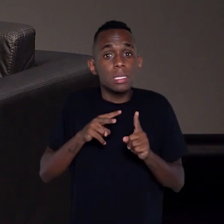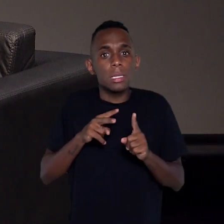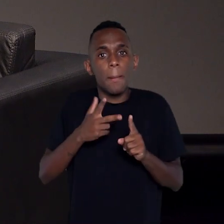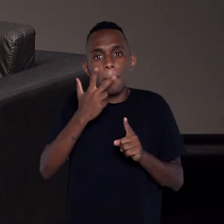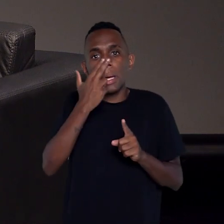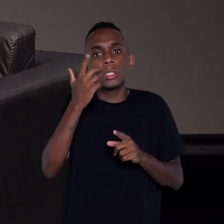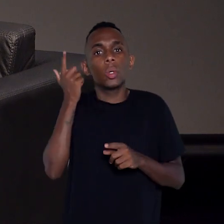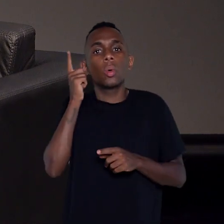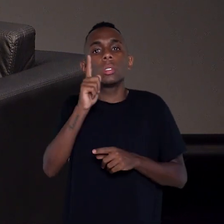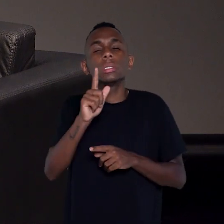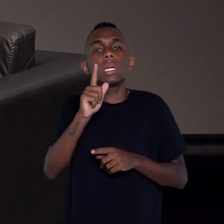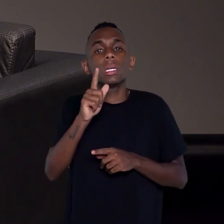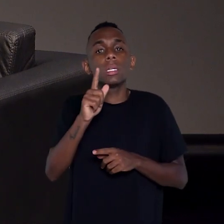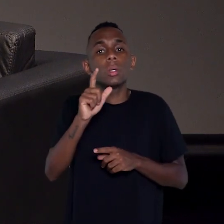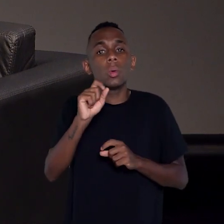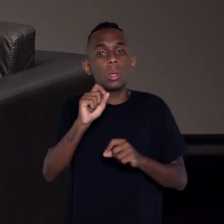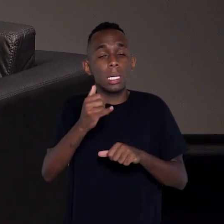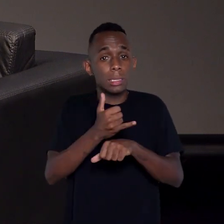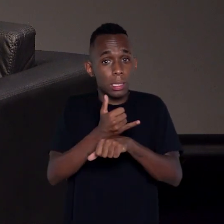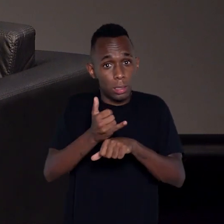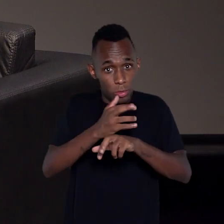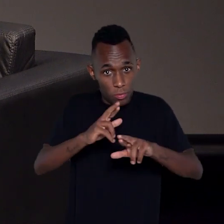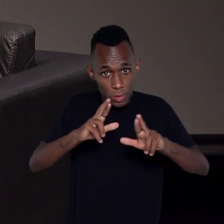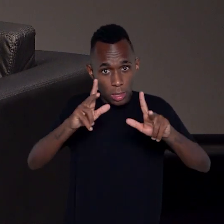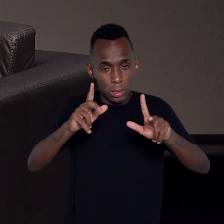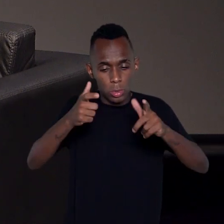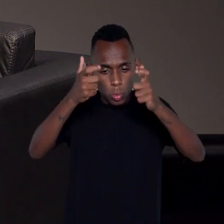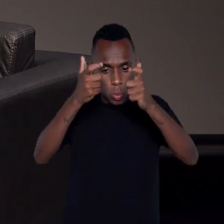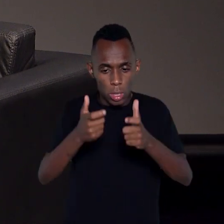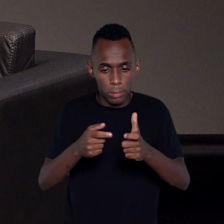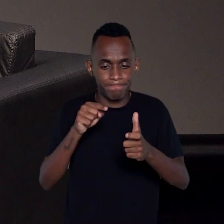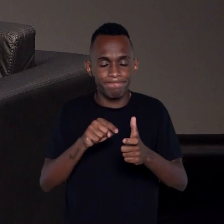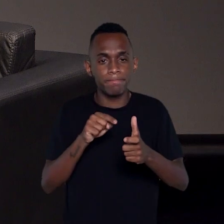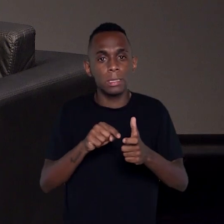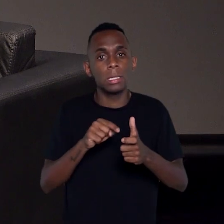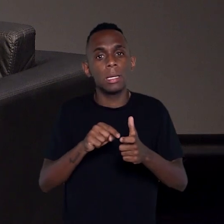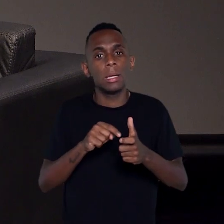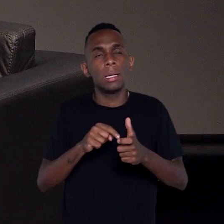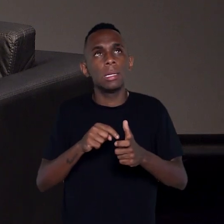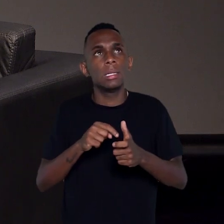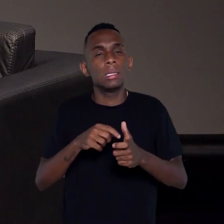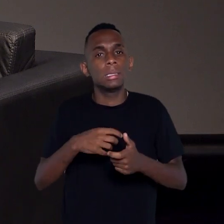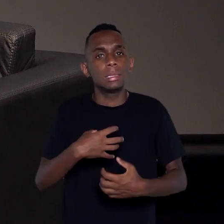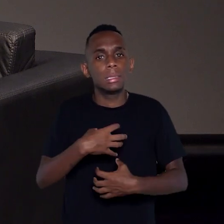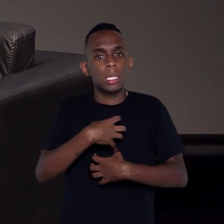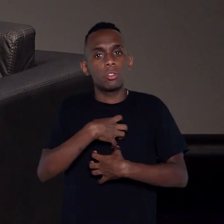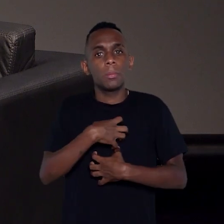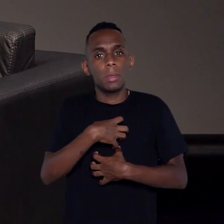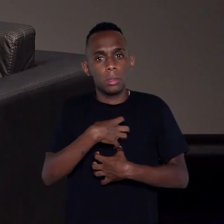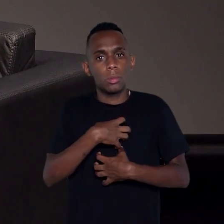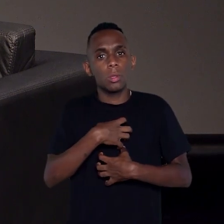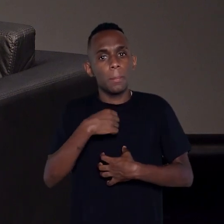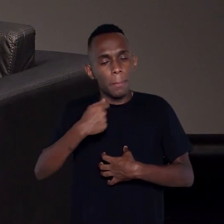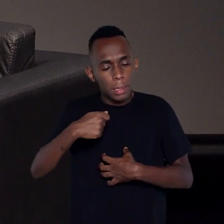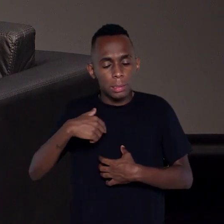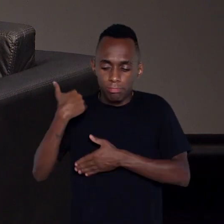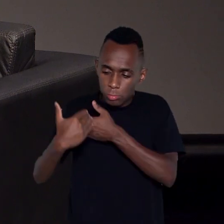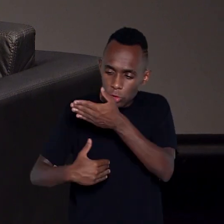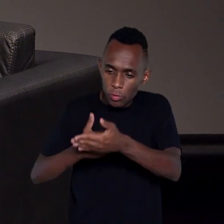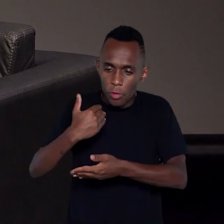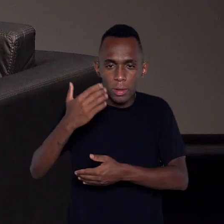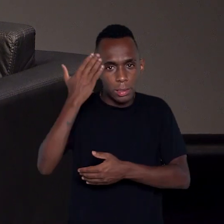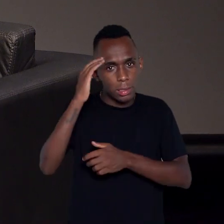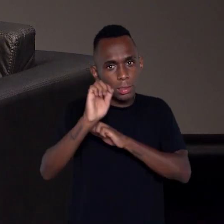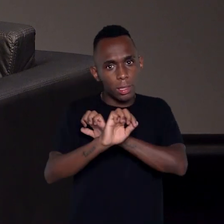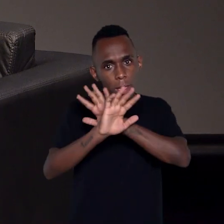parece que consegue acessar, de medidas diferentes, esse lugar que precisa ser ainda elaborado por